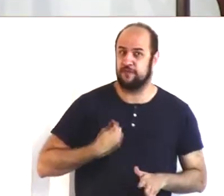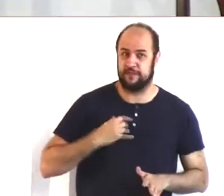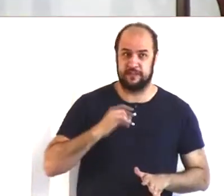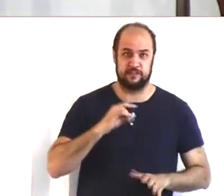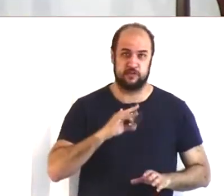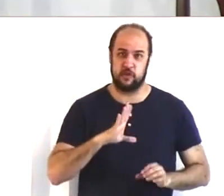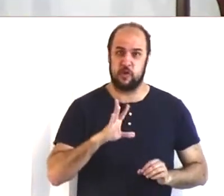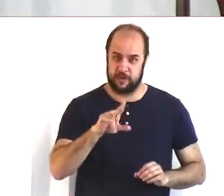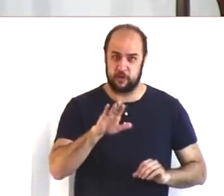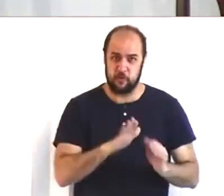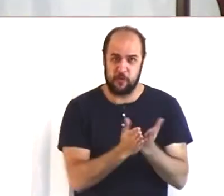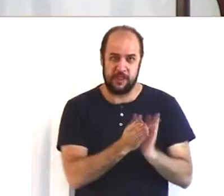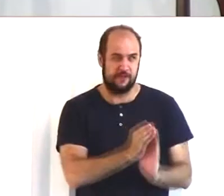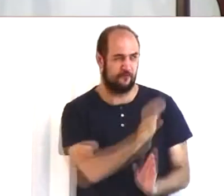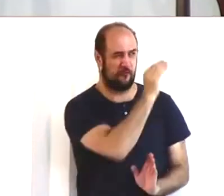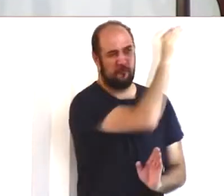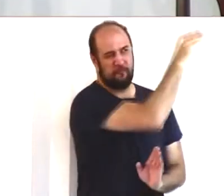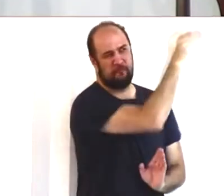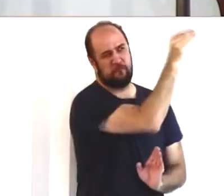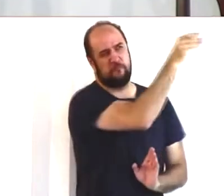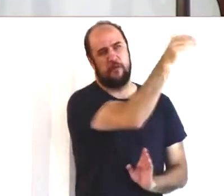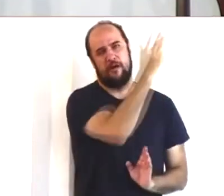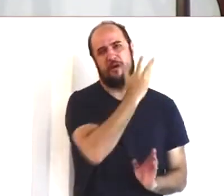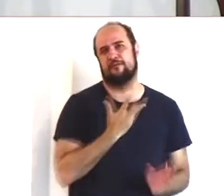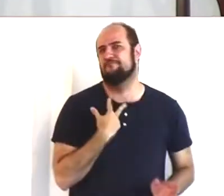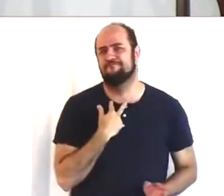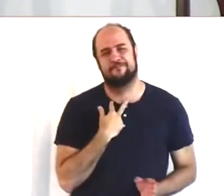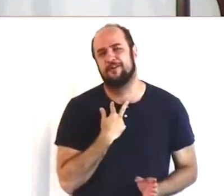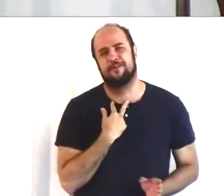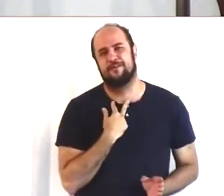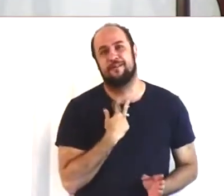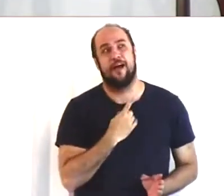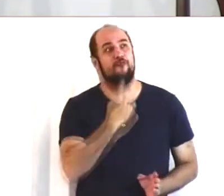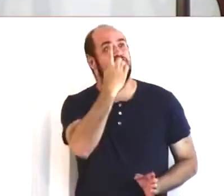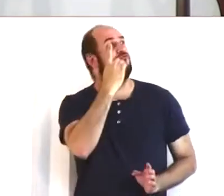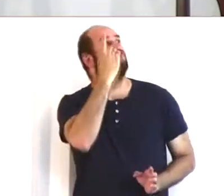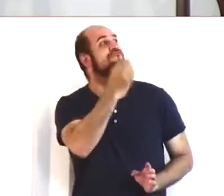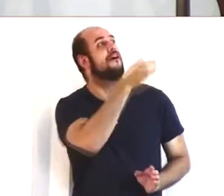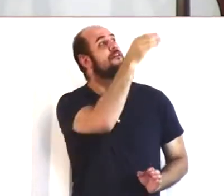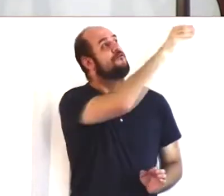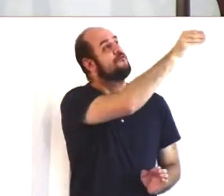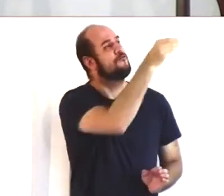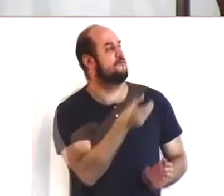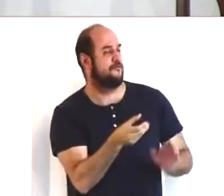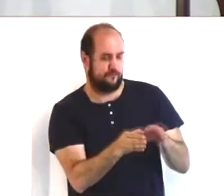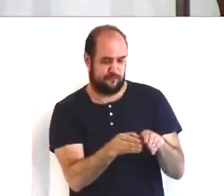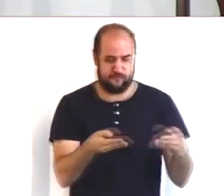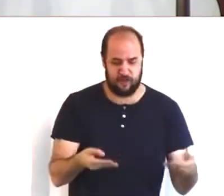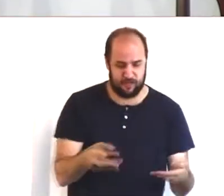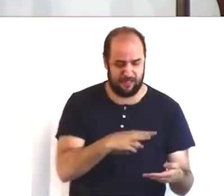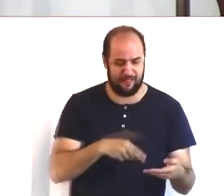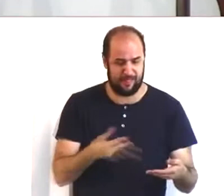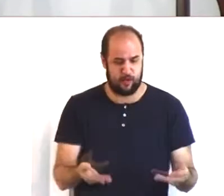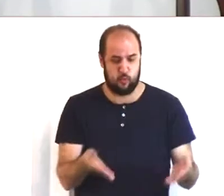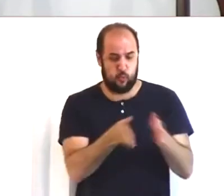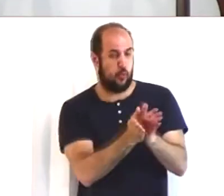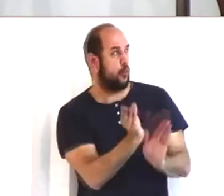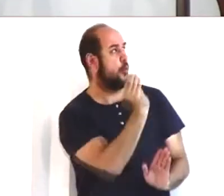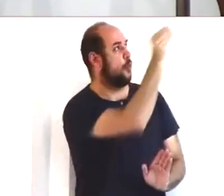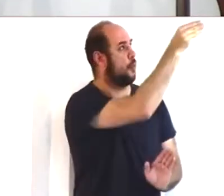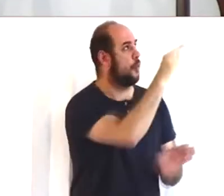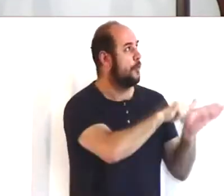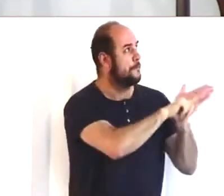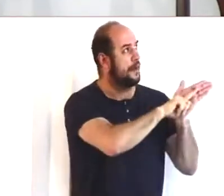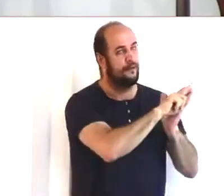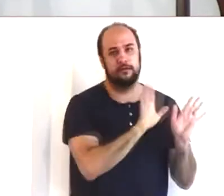que fica guardado para eu ler quando eu quero alguma coisa dela. A Bíblia não é um livro de pesquisas,